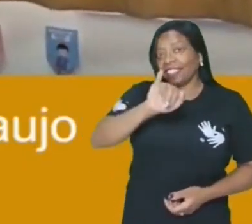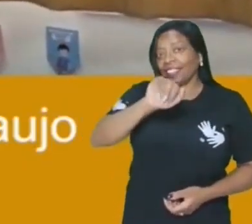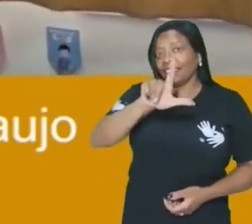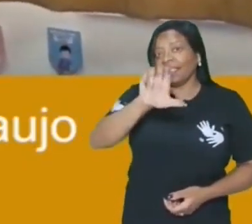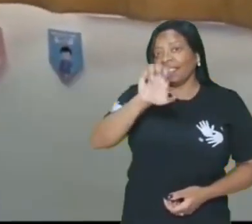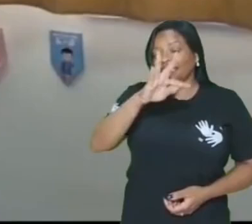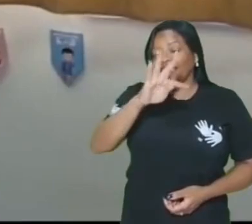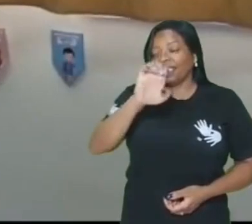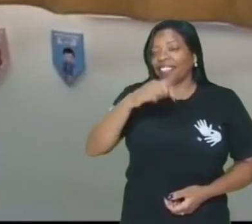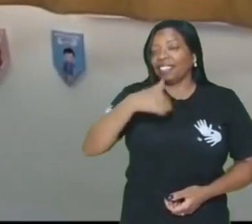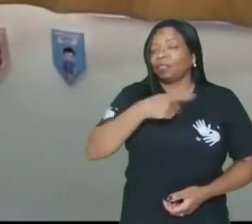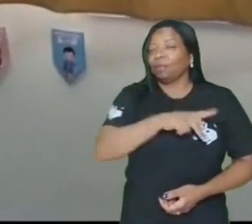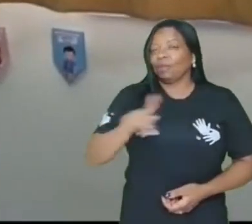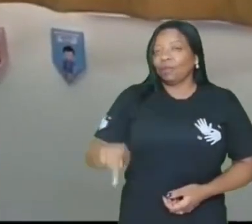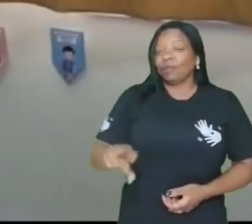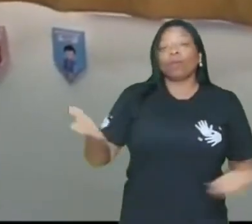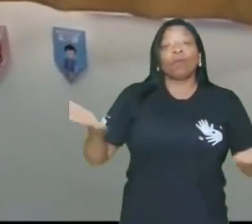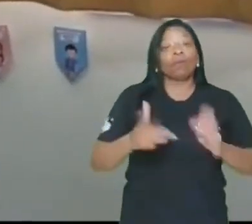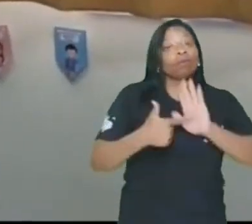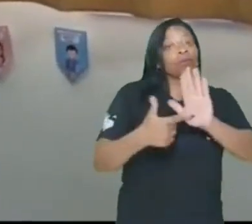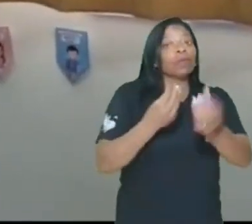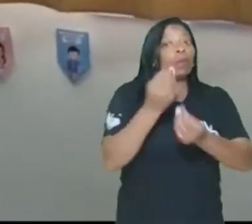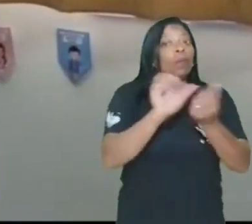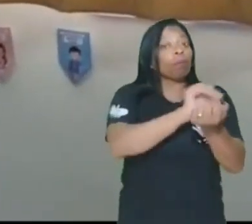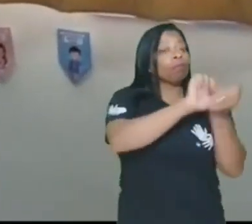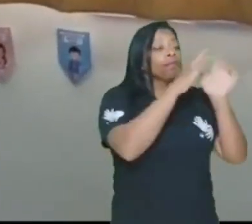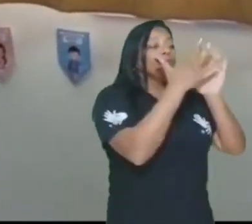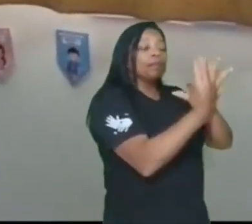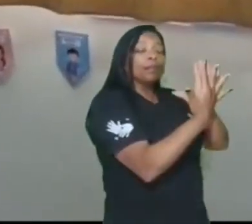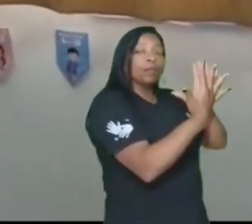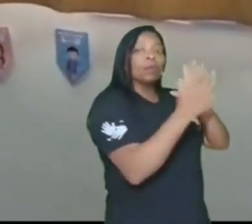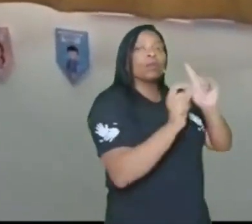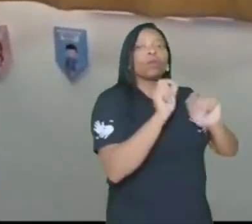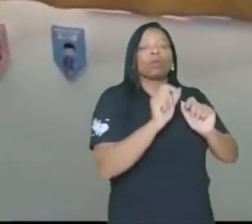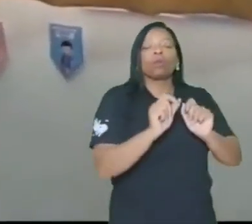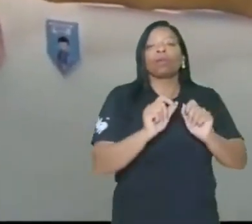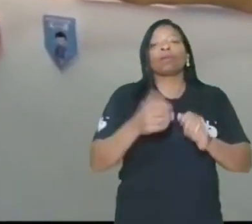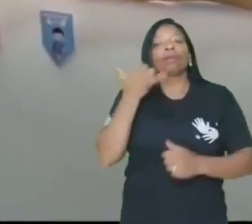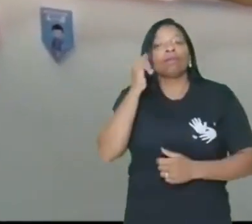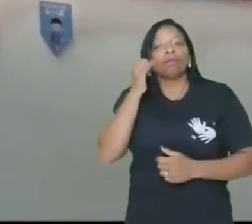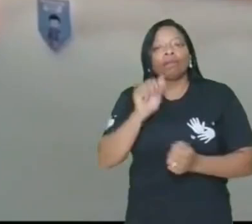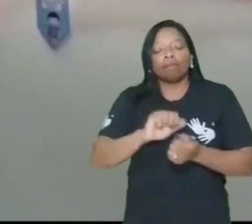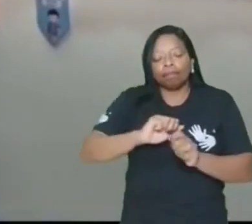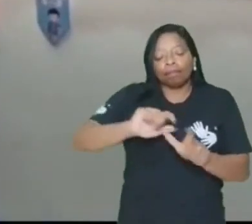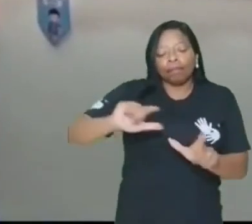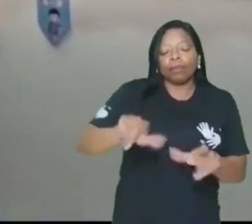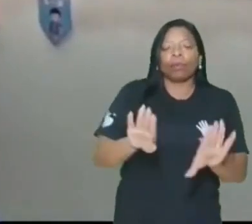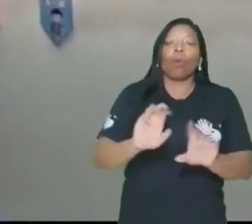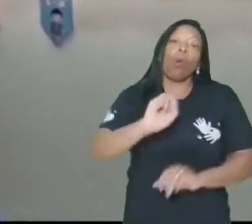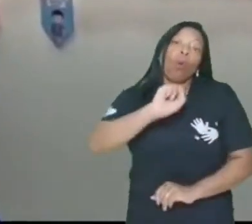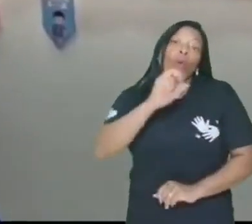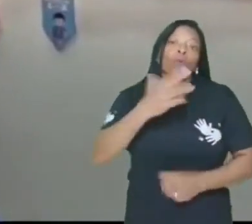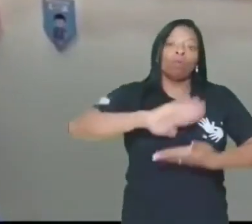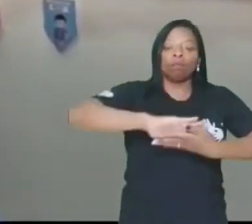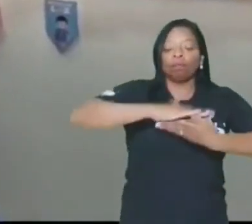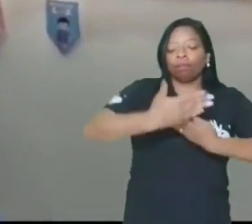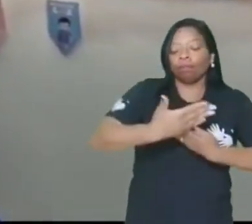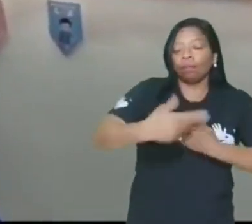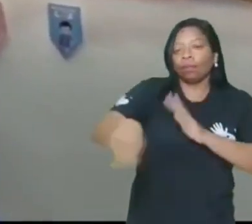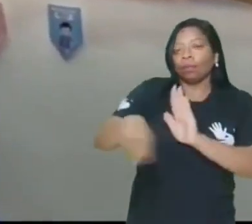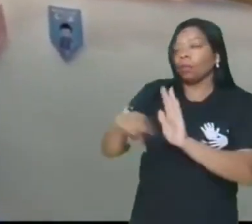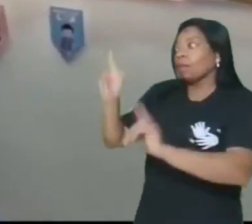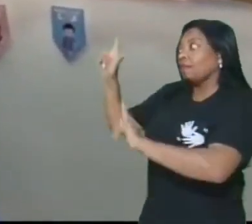mostrar para vocês como nós fazemos o espelhamento da tela do celular e do notebook na Smart TV que temos